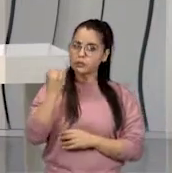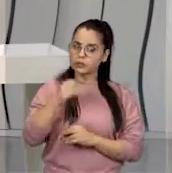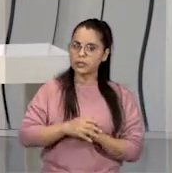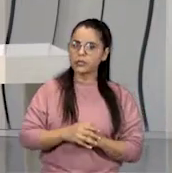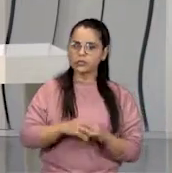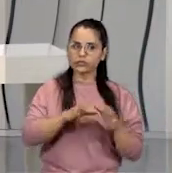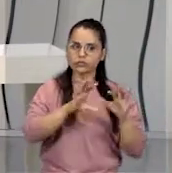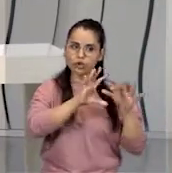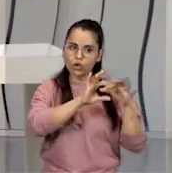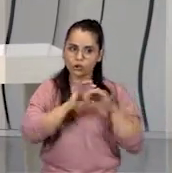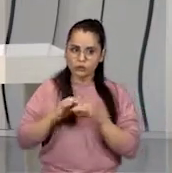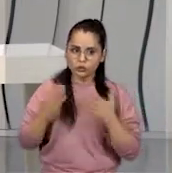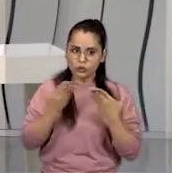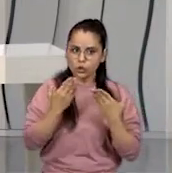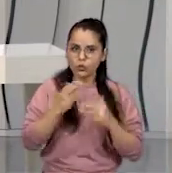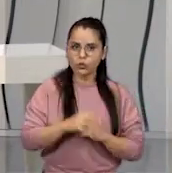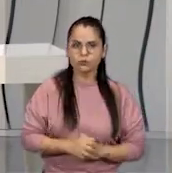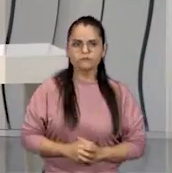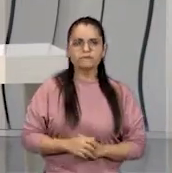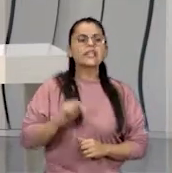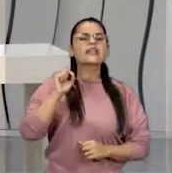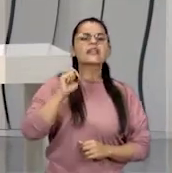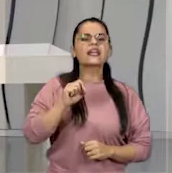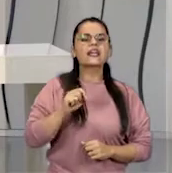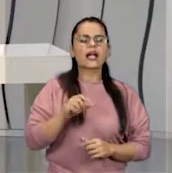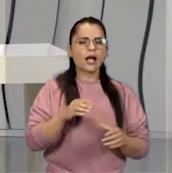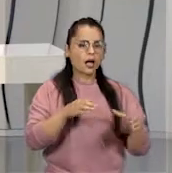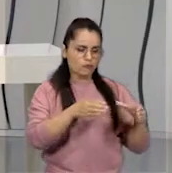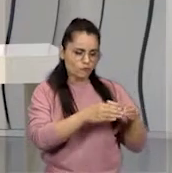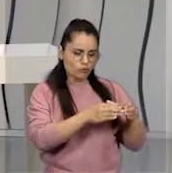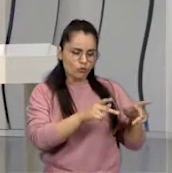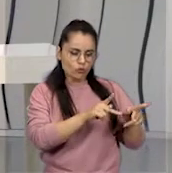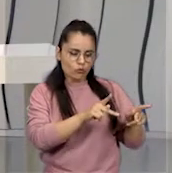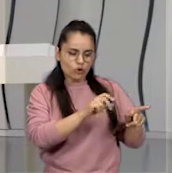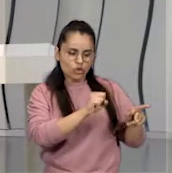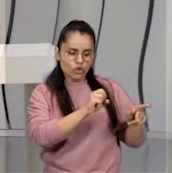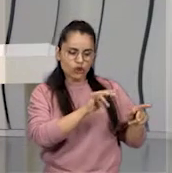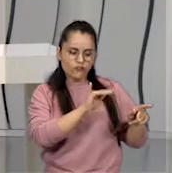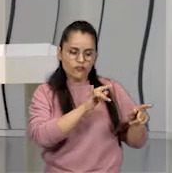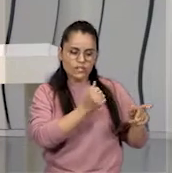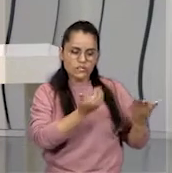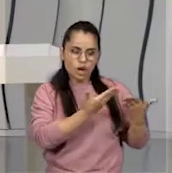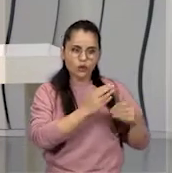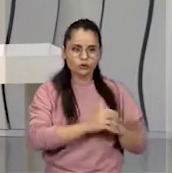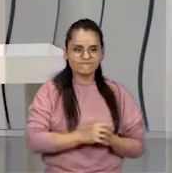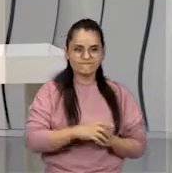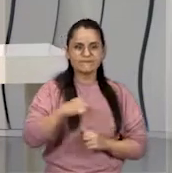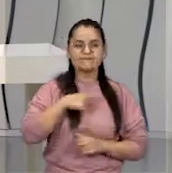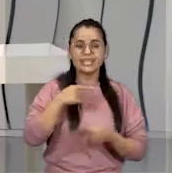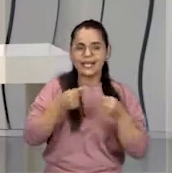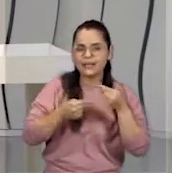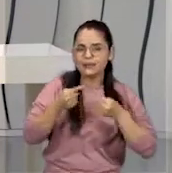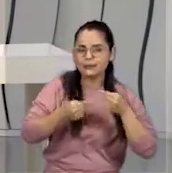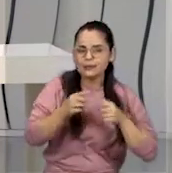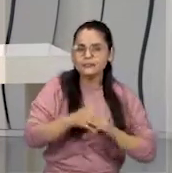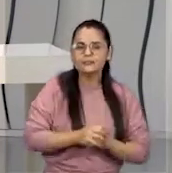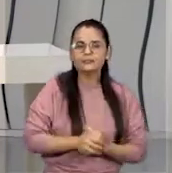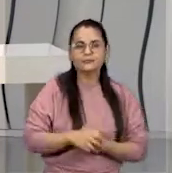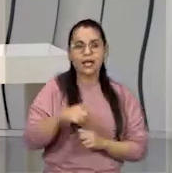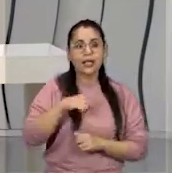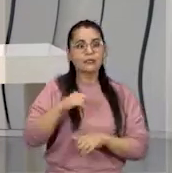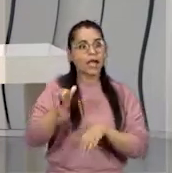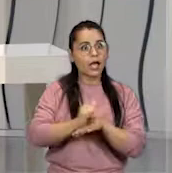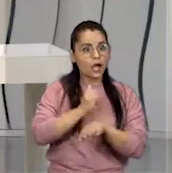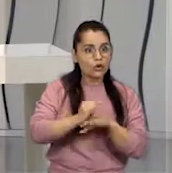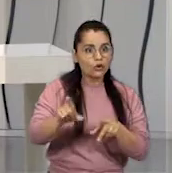contextualizar agora, no nosso tempo. Quem são os sofistas de hoje? Na política a gente utiliza os